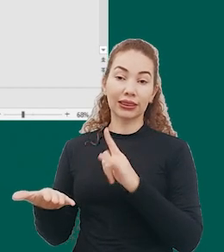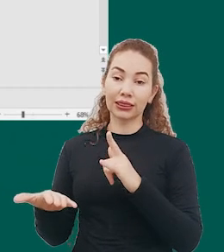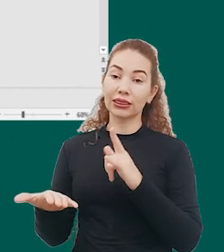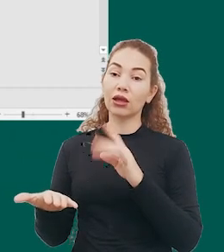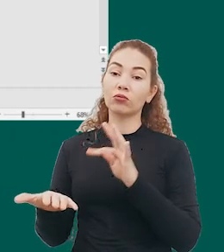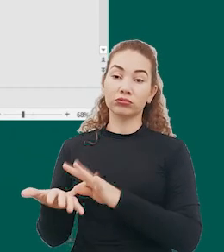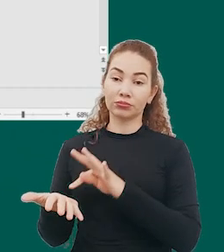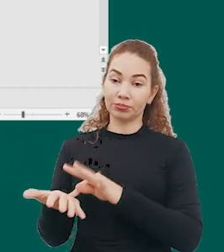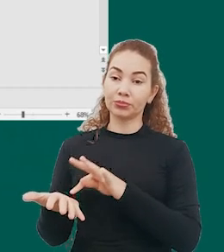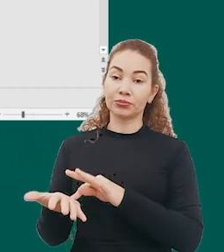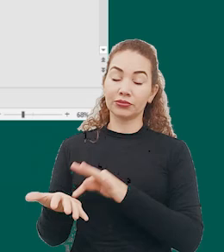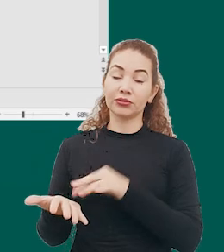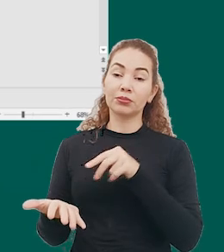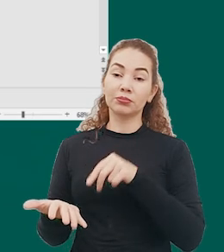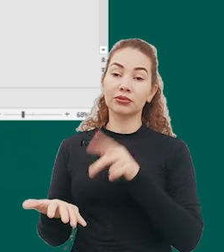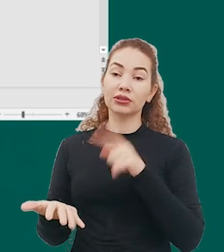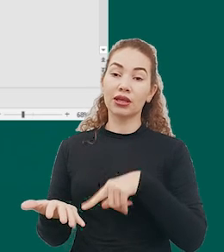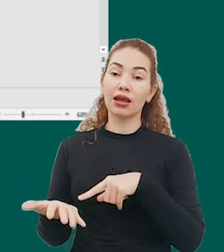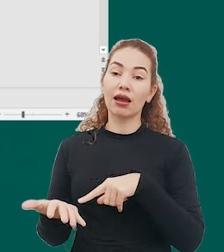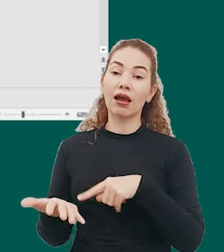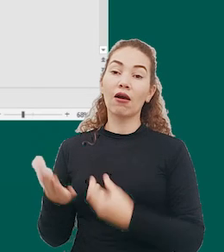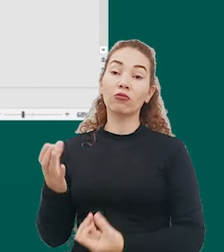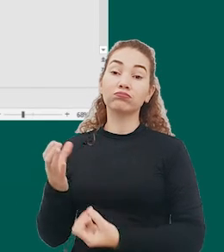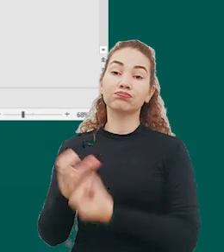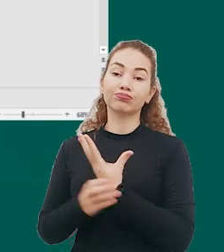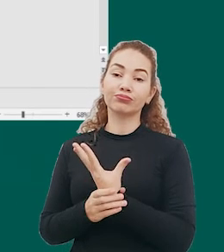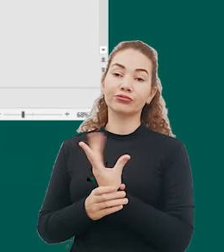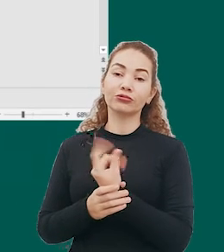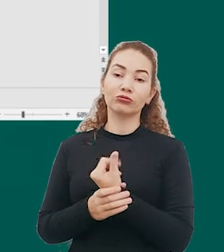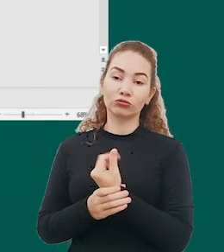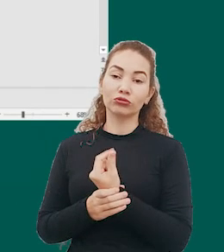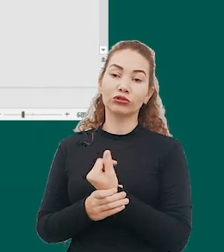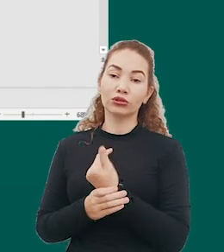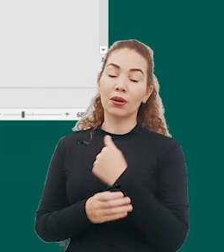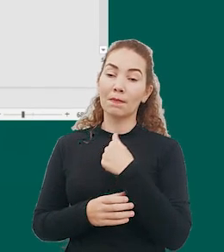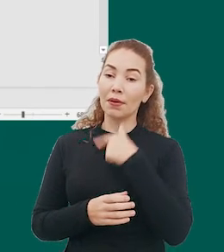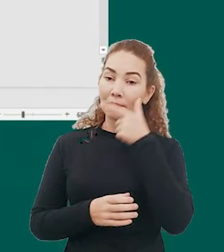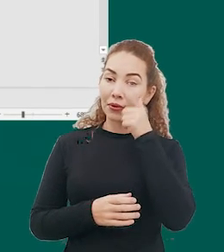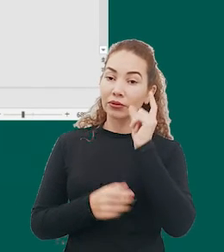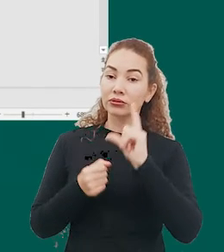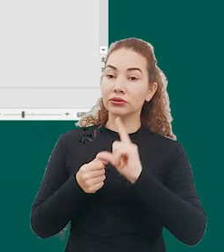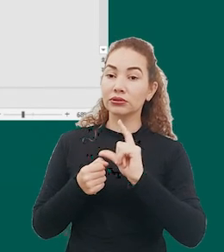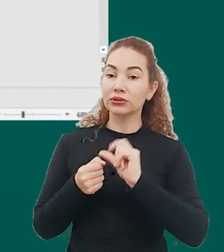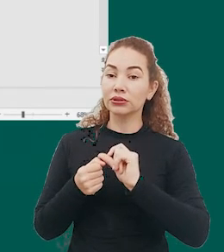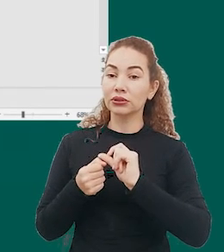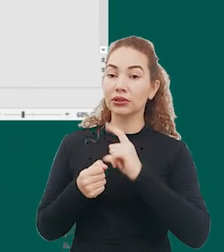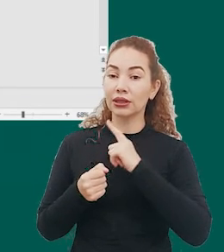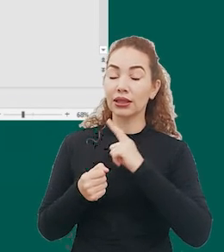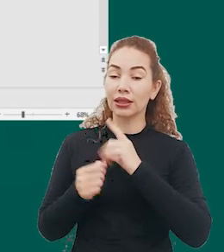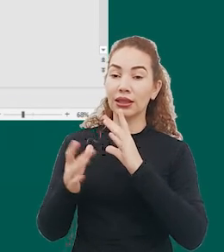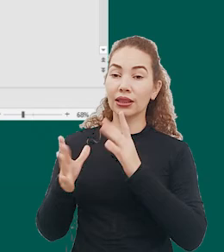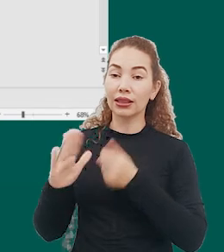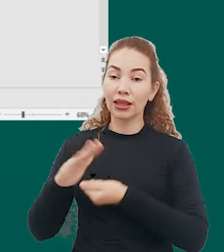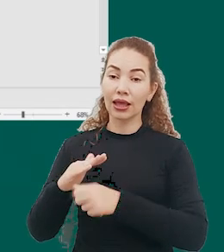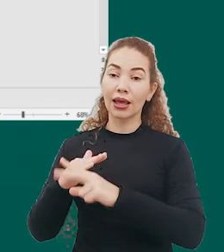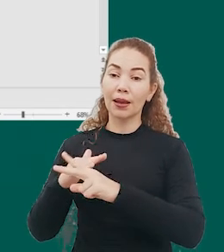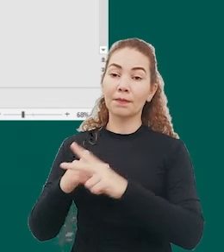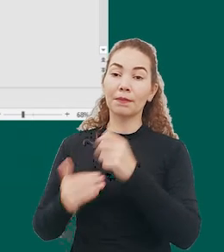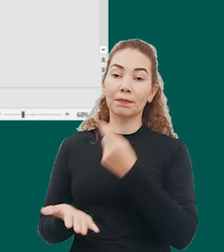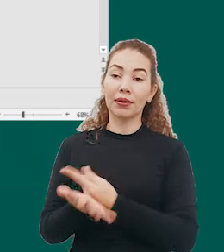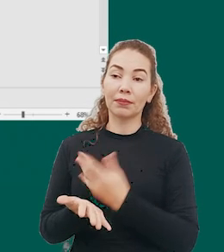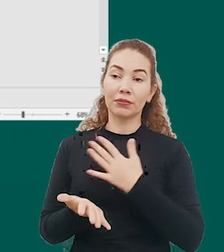tributáveis vai ser a origem do valor para mim ter aplicado lá no pagamento do meu